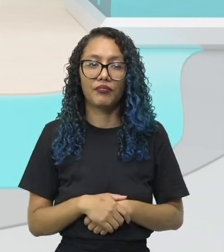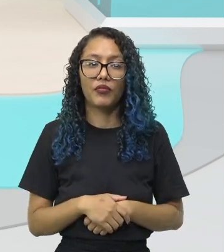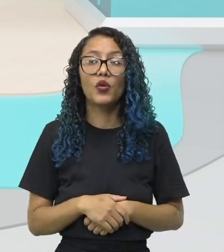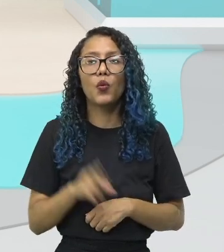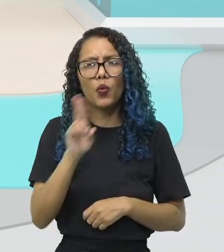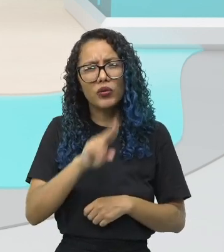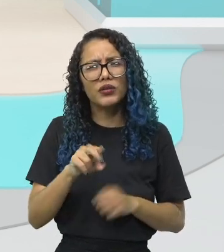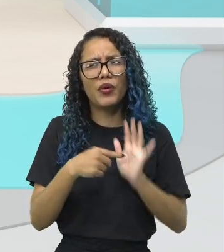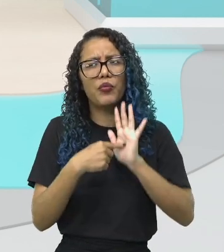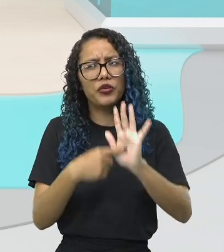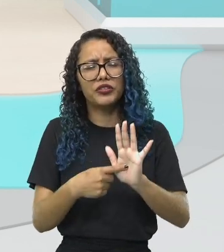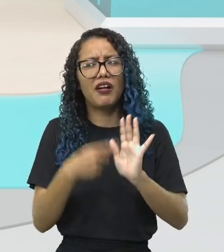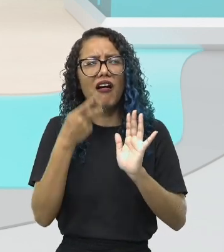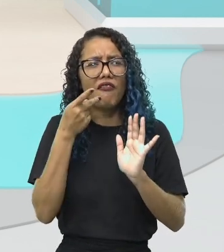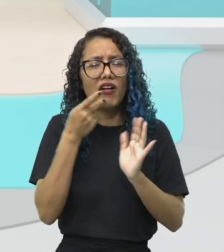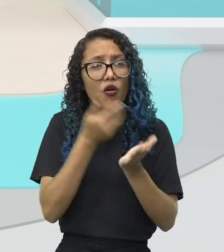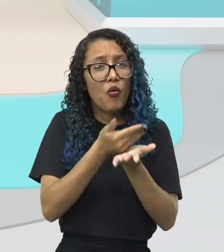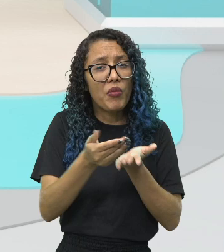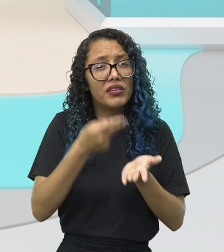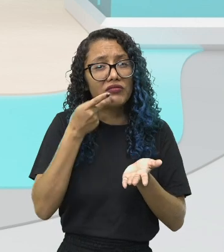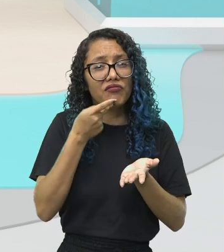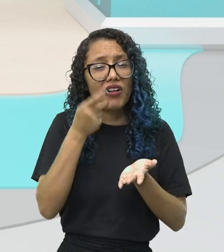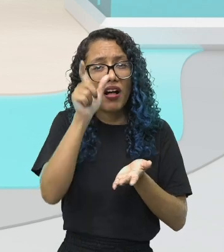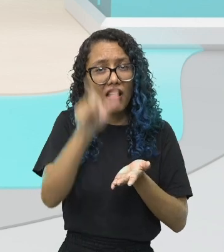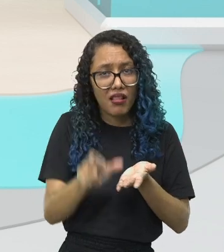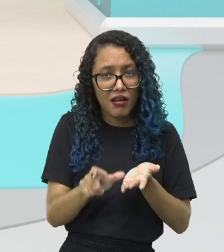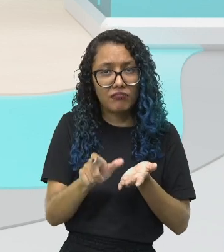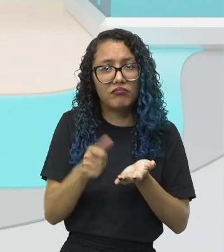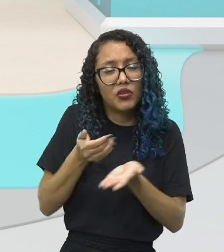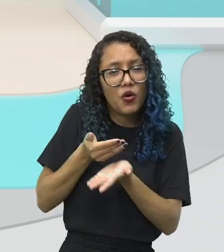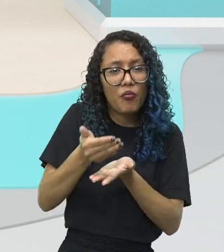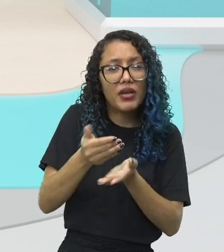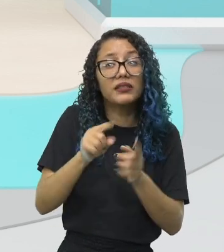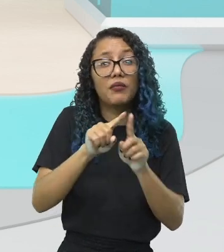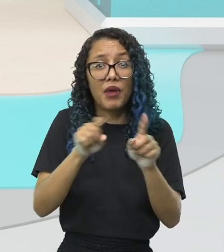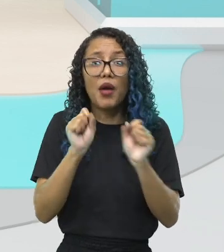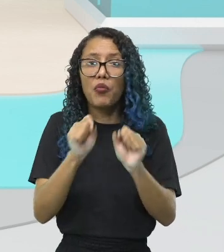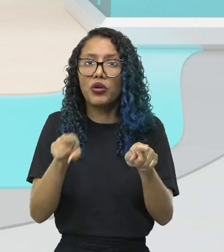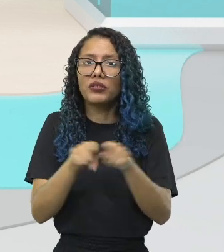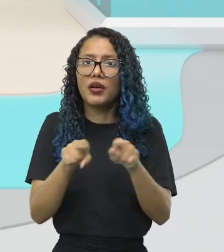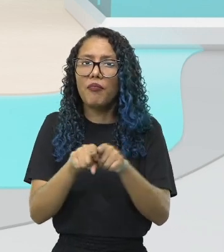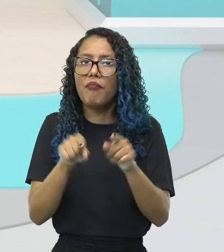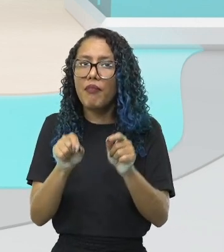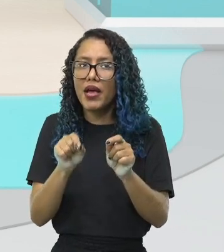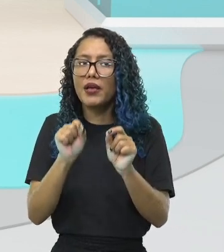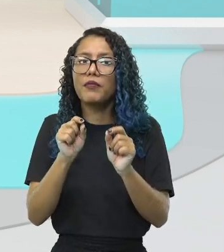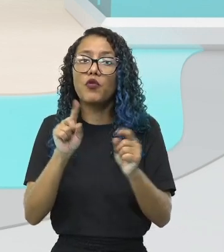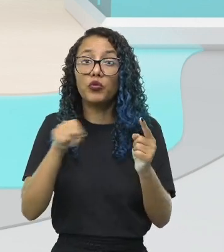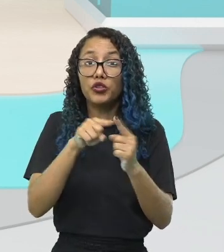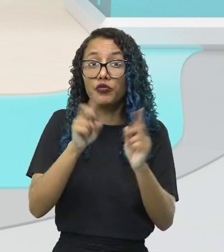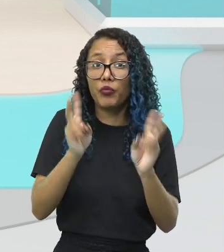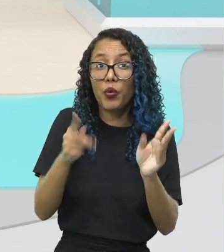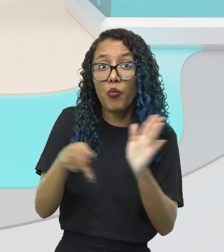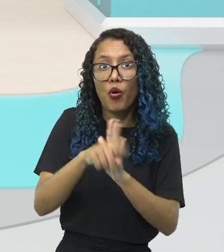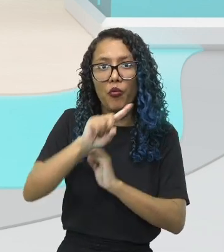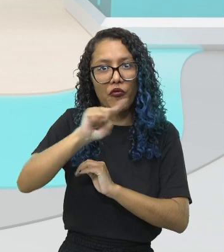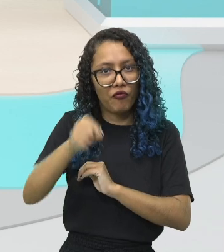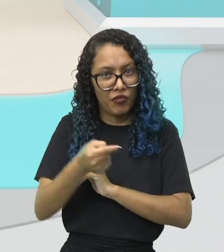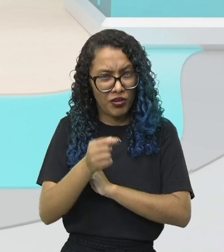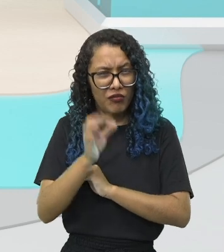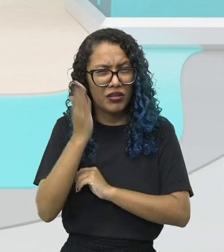travessão, em alguns casos, ele pode inclusive exercer a função da vírgula. Vocês sabiam? Pois se não sabiam, fiquem